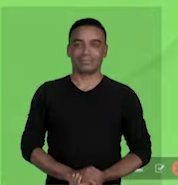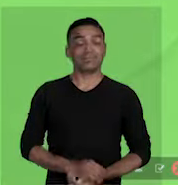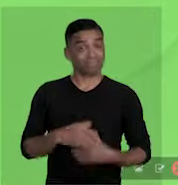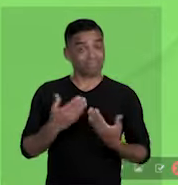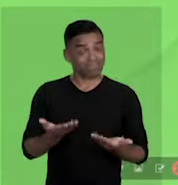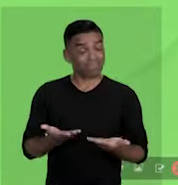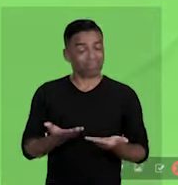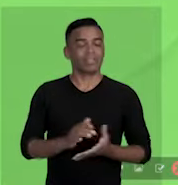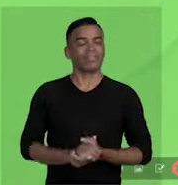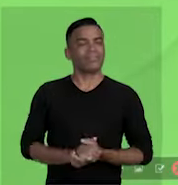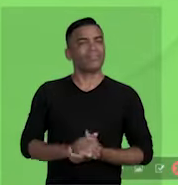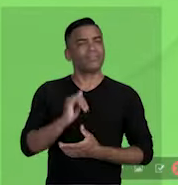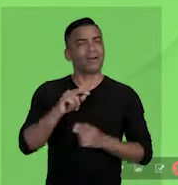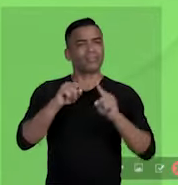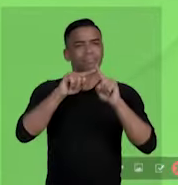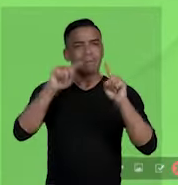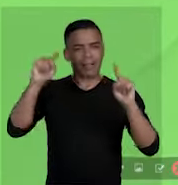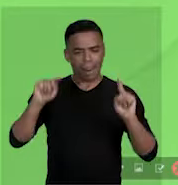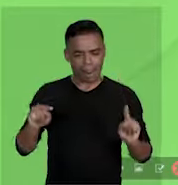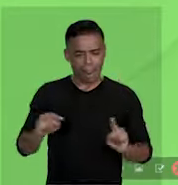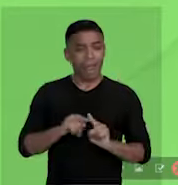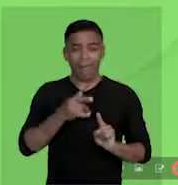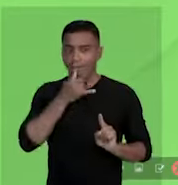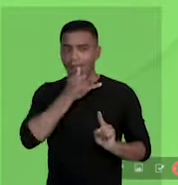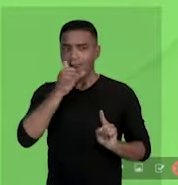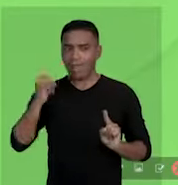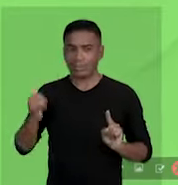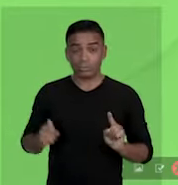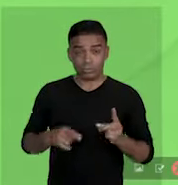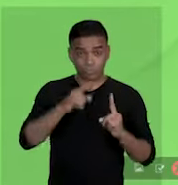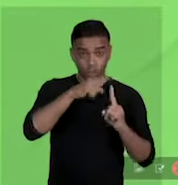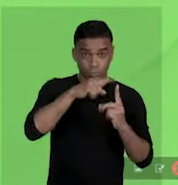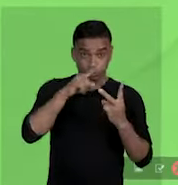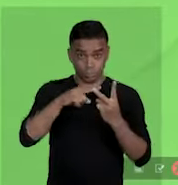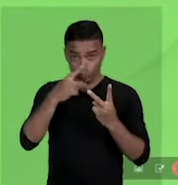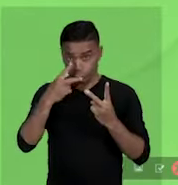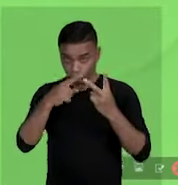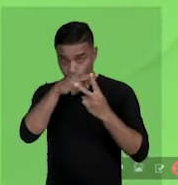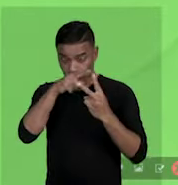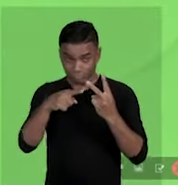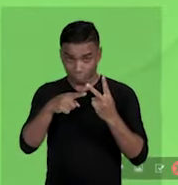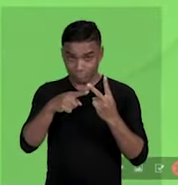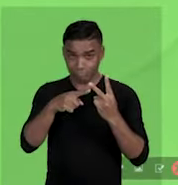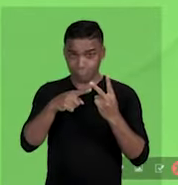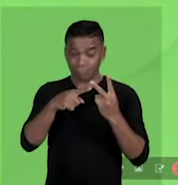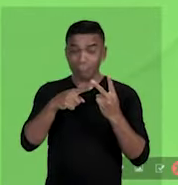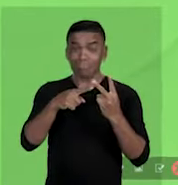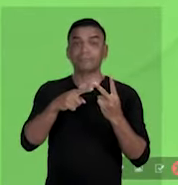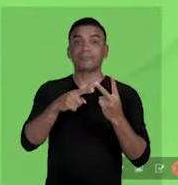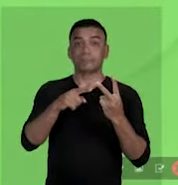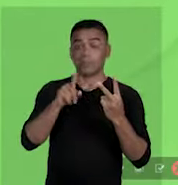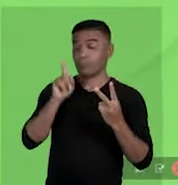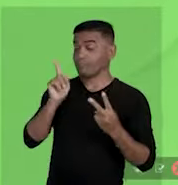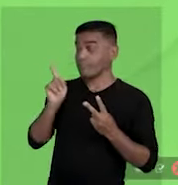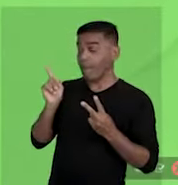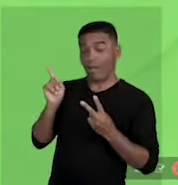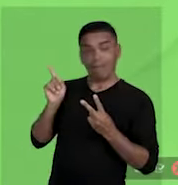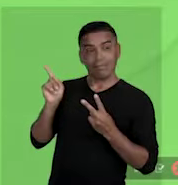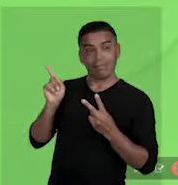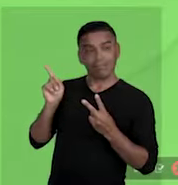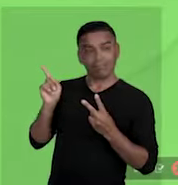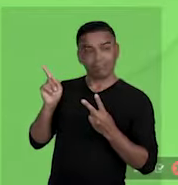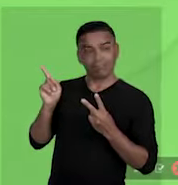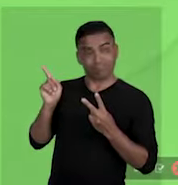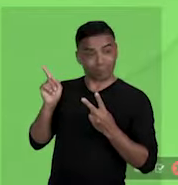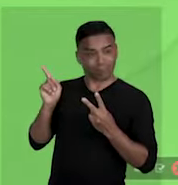quando a gente fala de circuitos elétricos, nós temos dois tipos de circuito, em série e em paralelo, tá? No circuito elétrico em